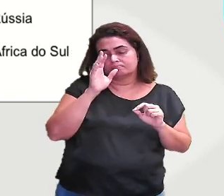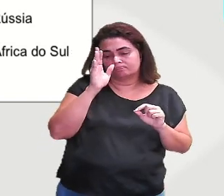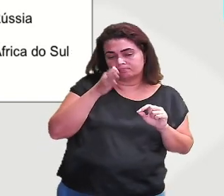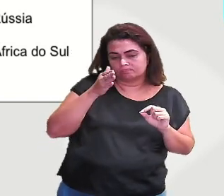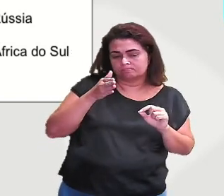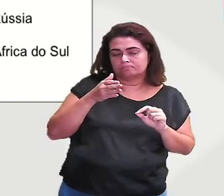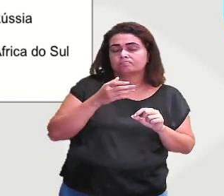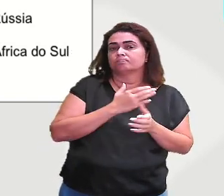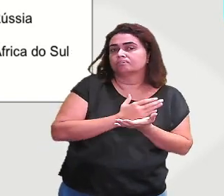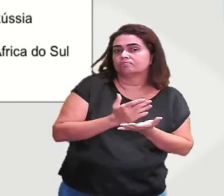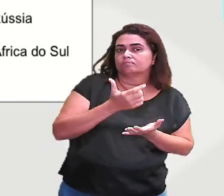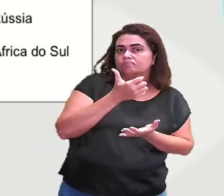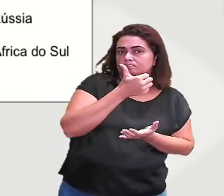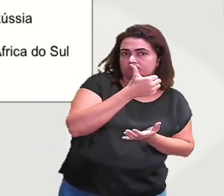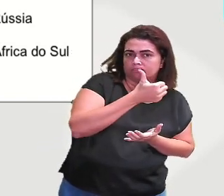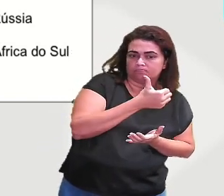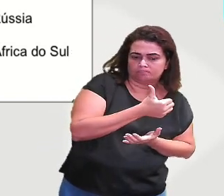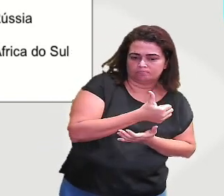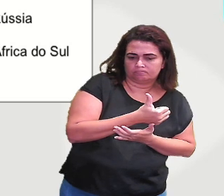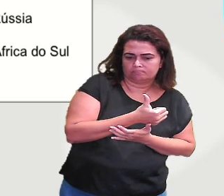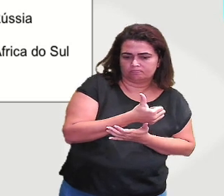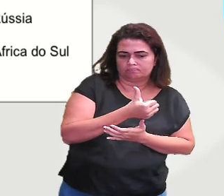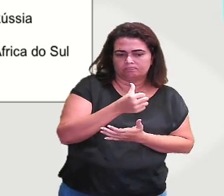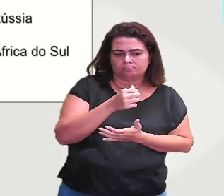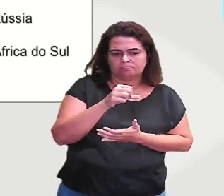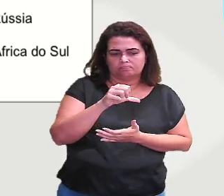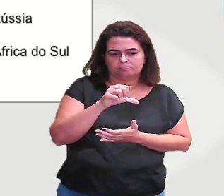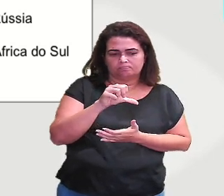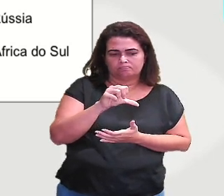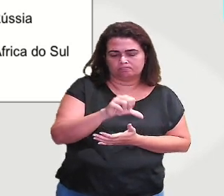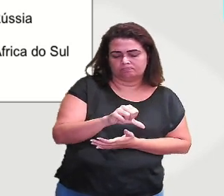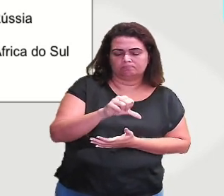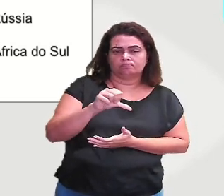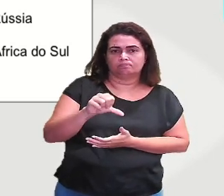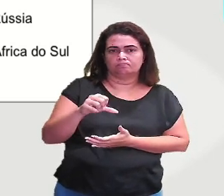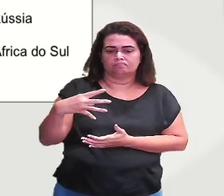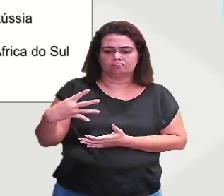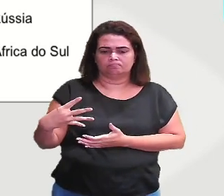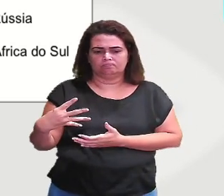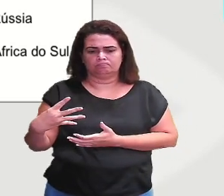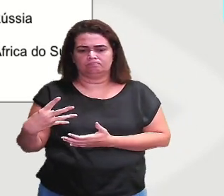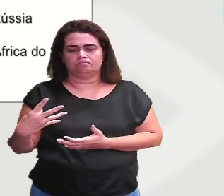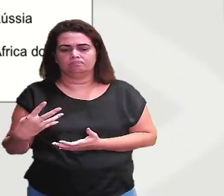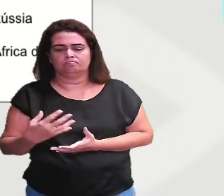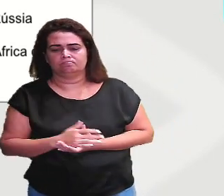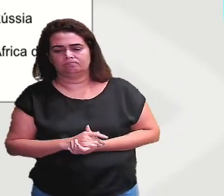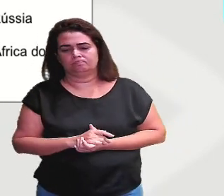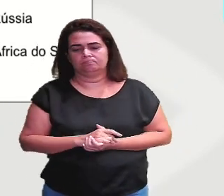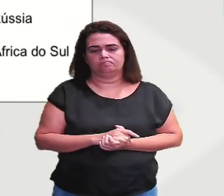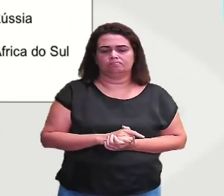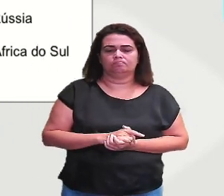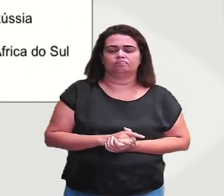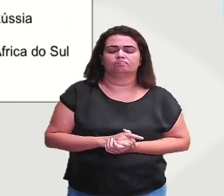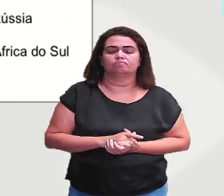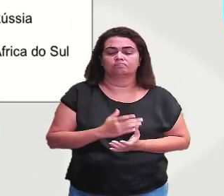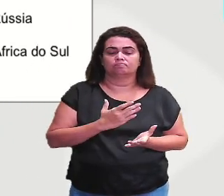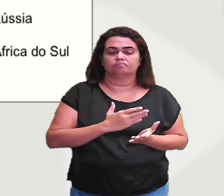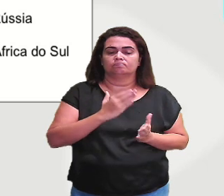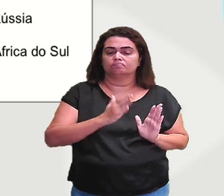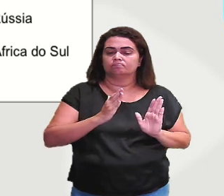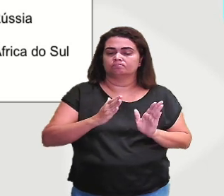de 1994, quando começa a China, ali nem aparece ainda muito a Rússia, nem aparece muito a África